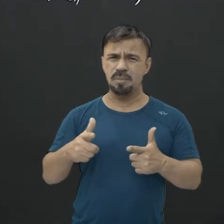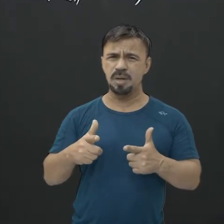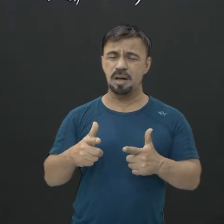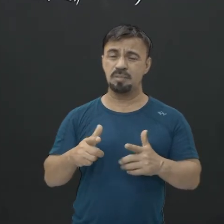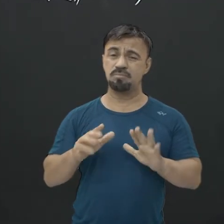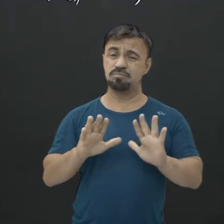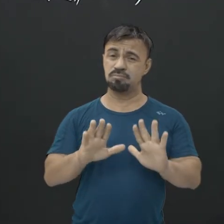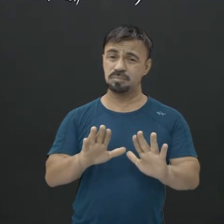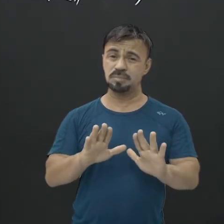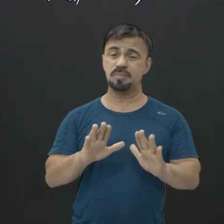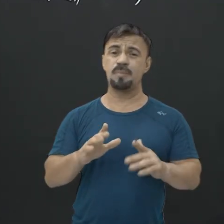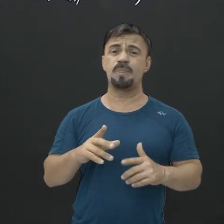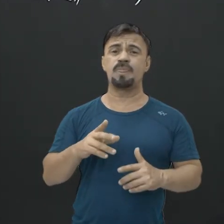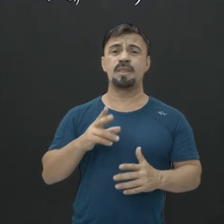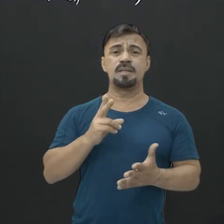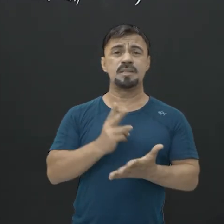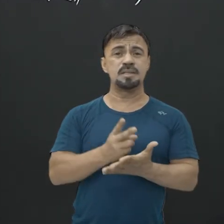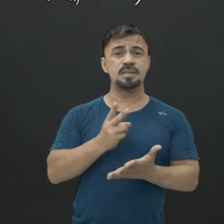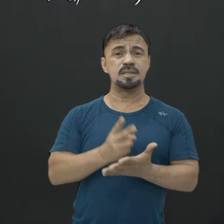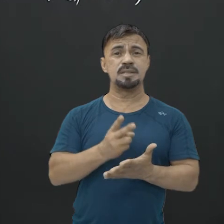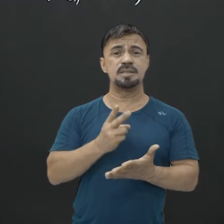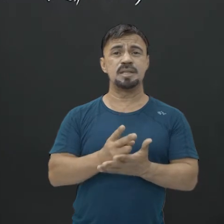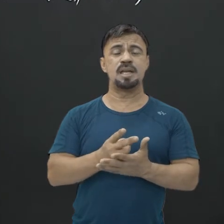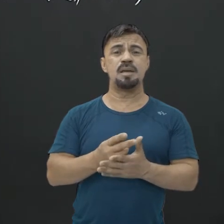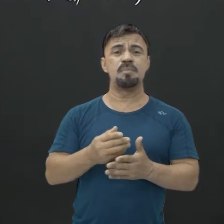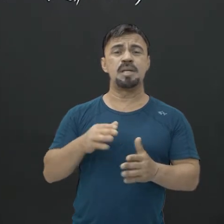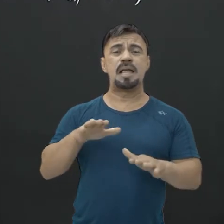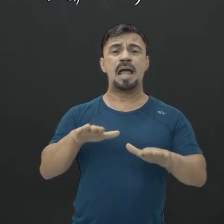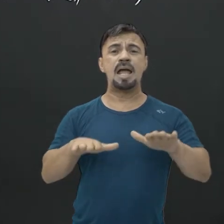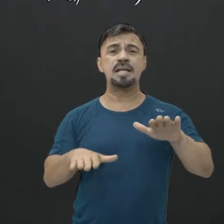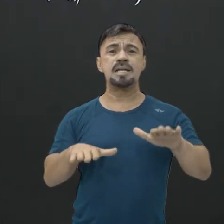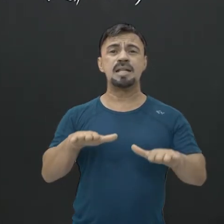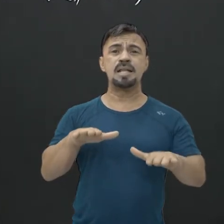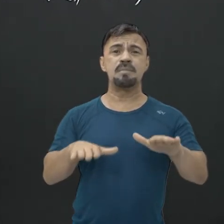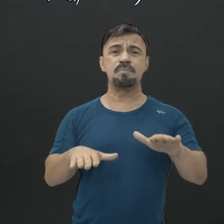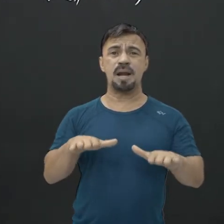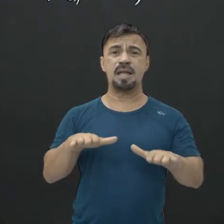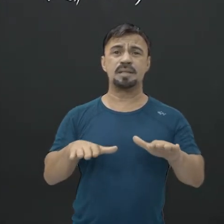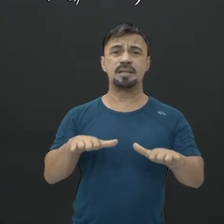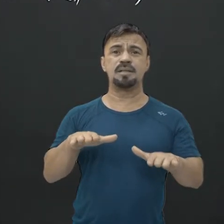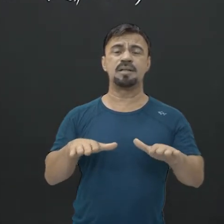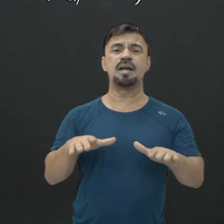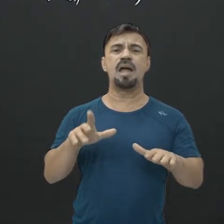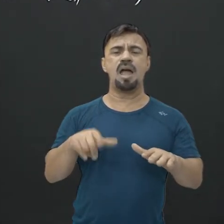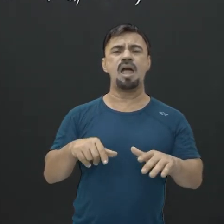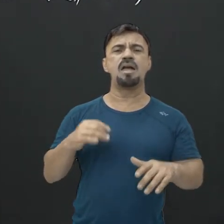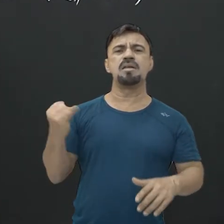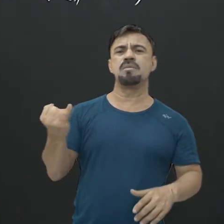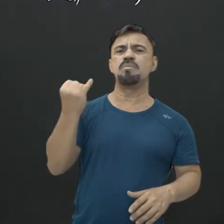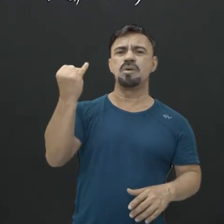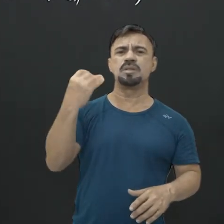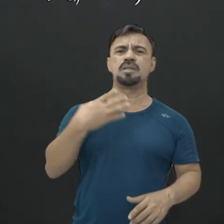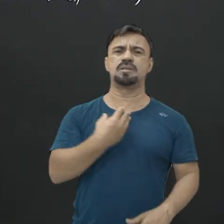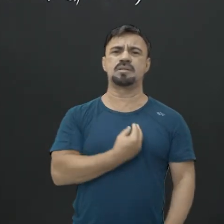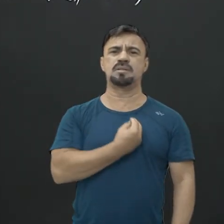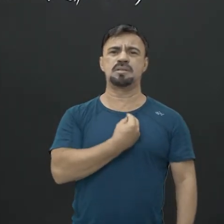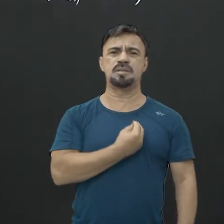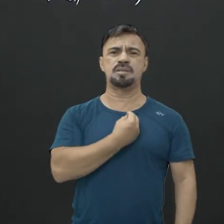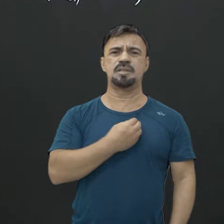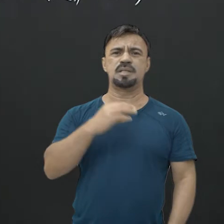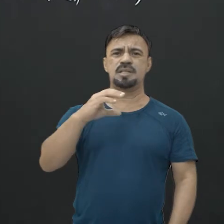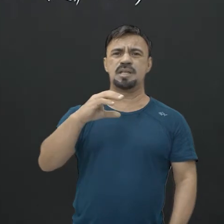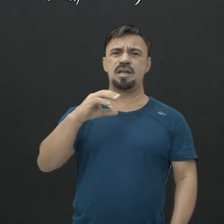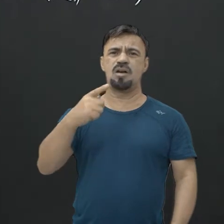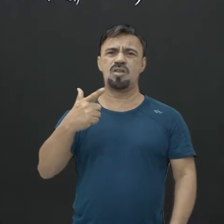Porém, como tudo sempre foi de forma equilibrada, ele é essencial para a gente. Eu não posso assim, ah, vamos acabar com o